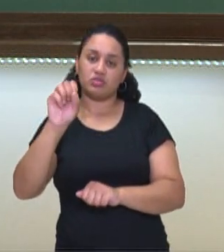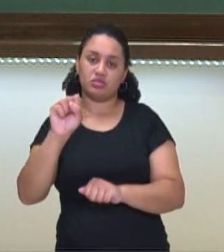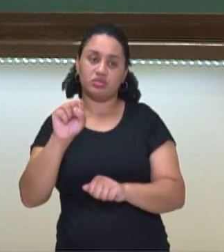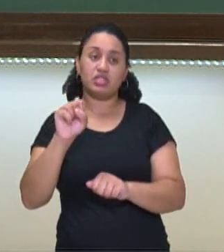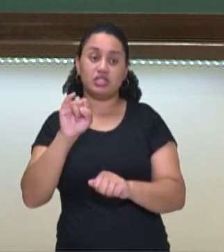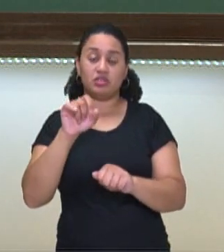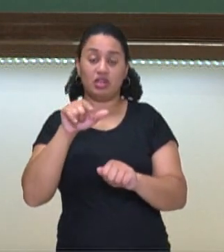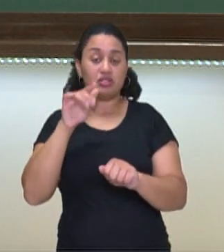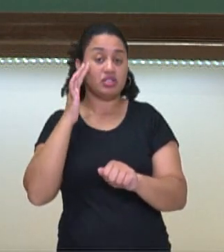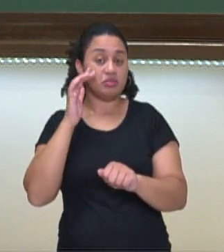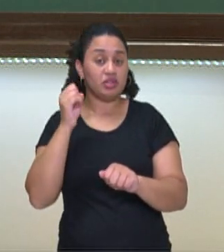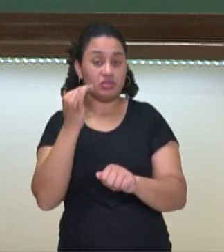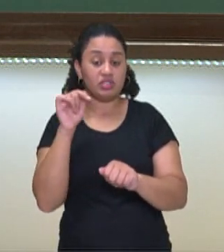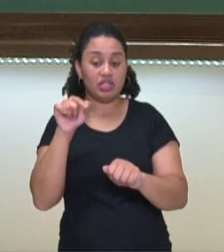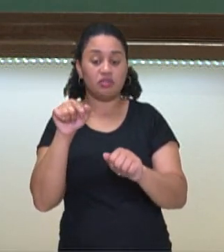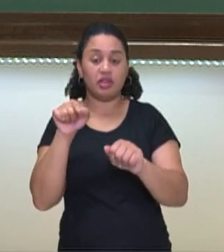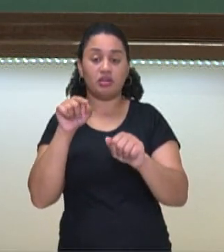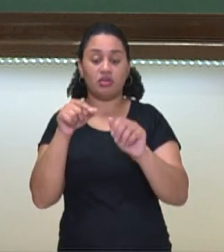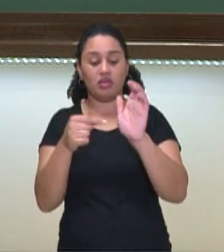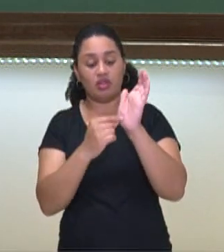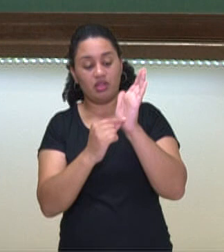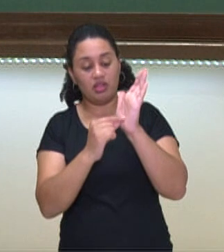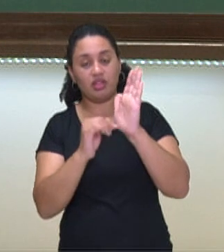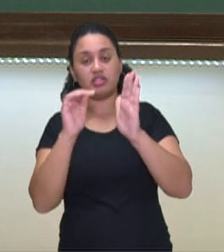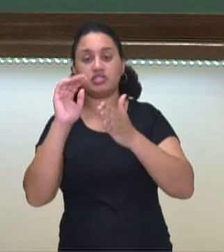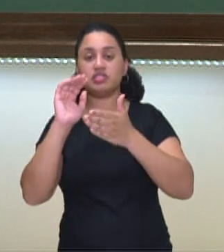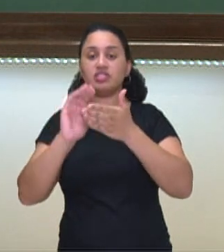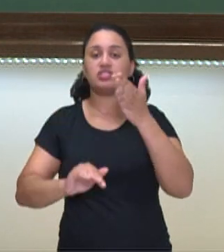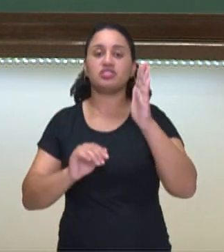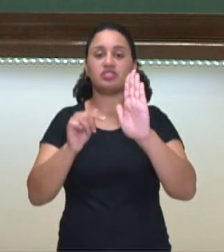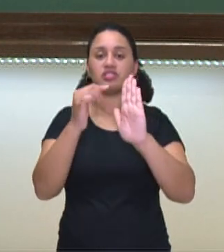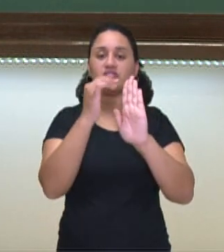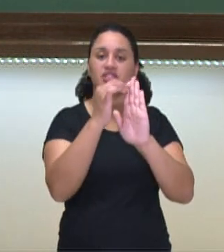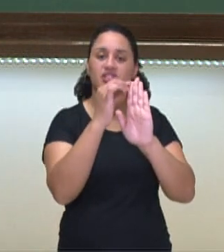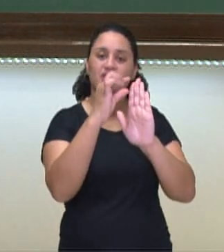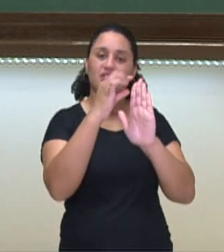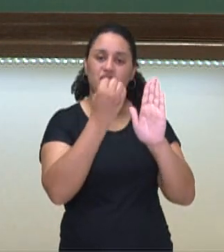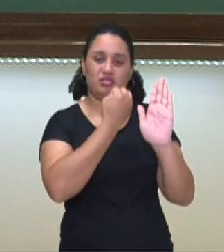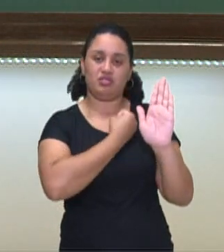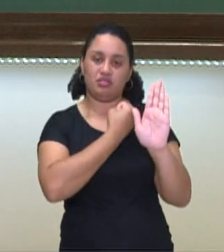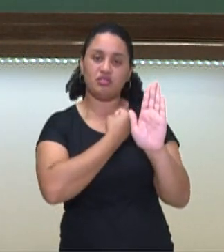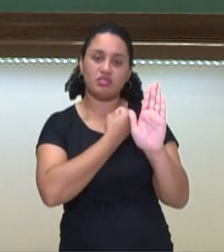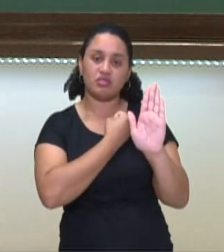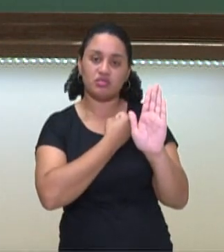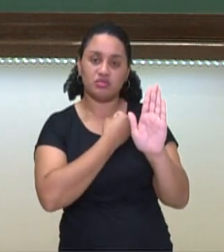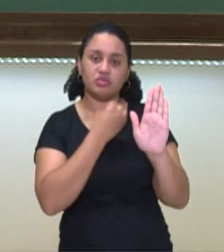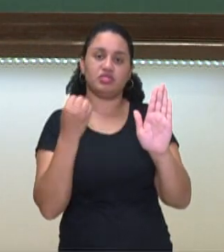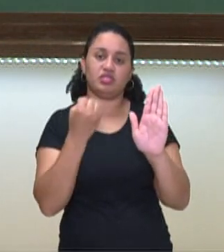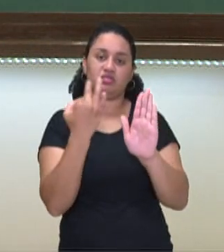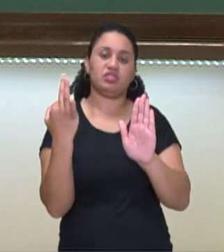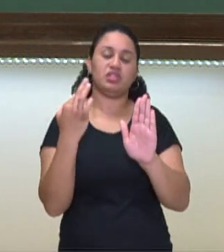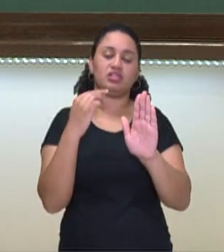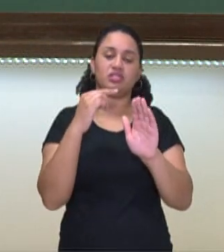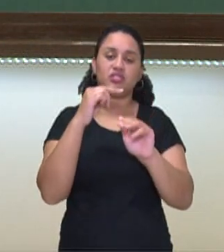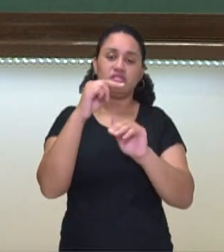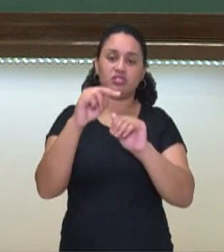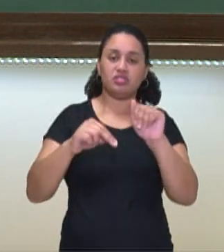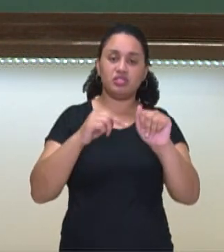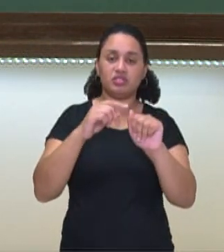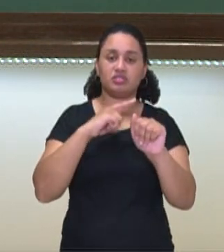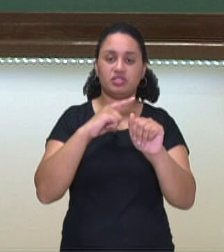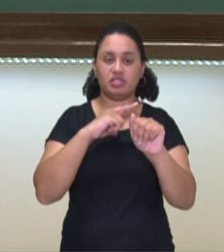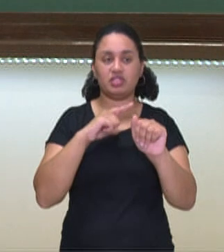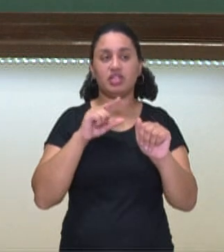vou subtrair a massa pelo número atômico. Aqui no caso do zinco, o número de nêutrons, a quantidade de nêutrons dele é igual